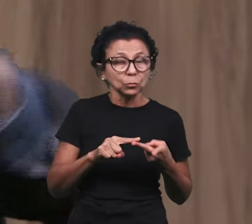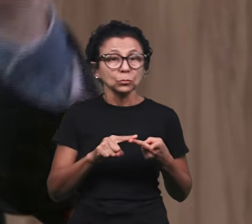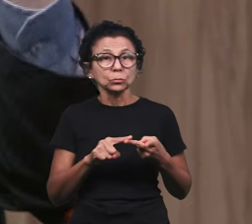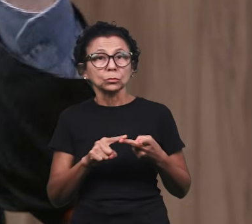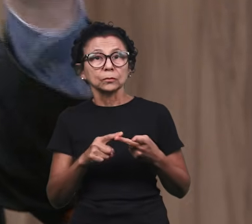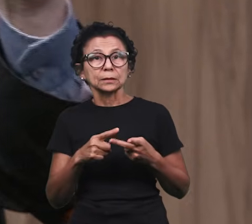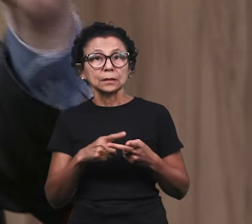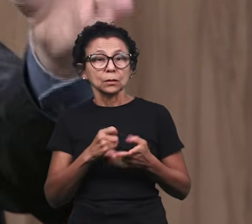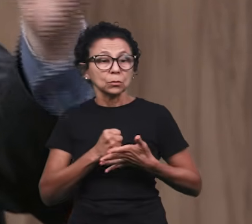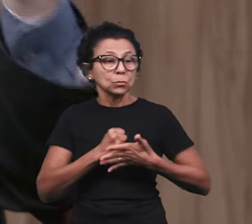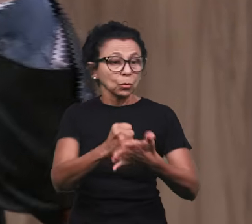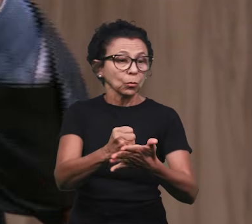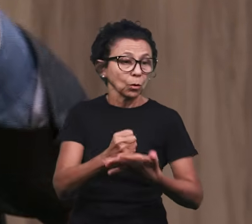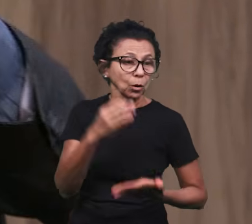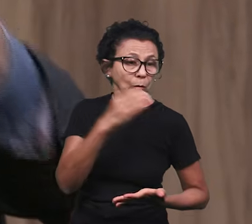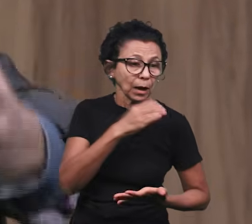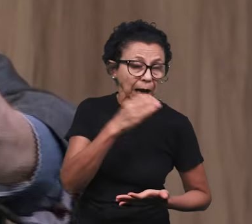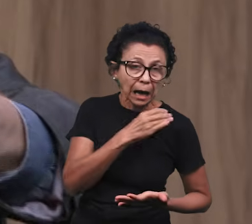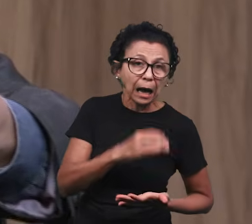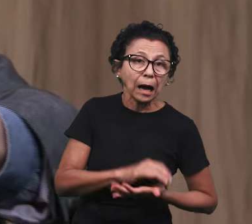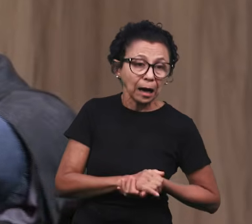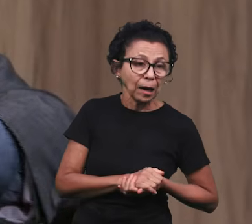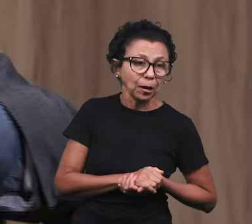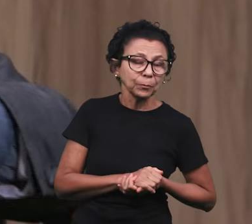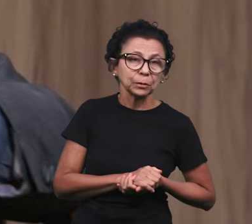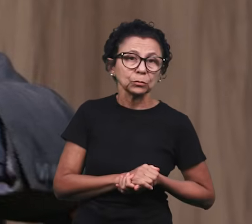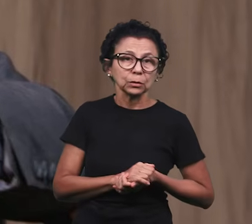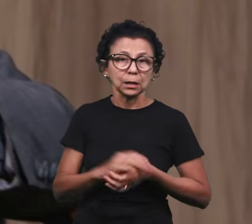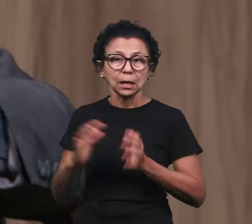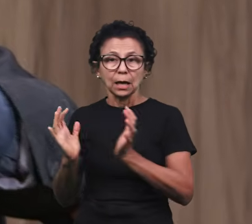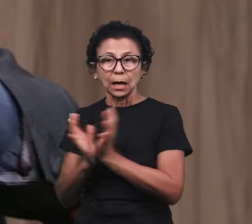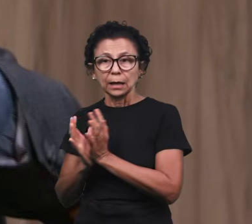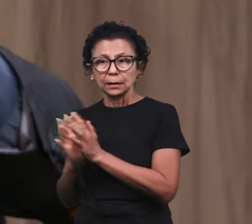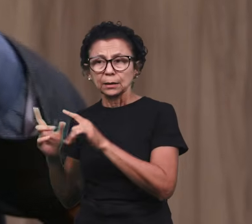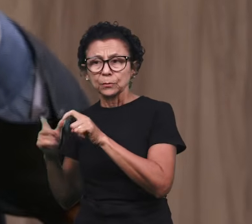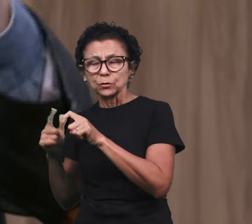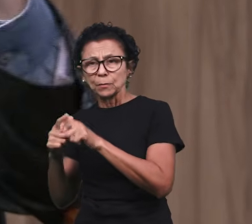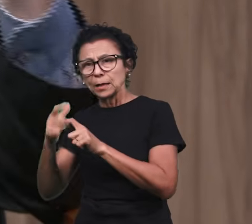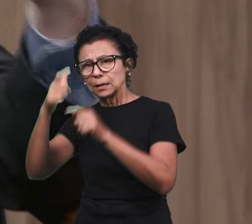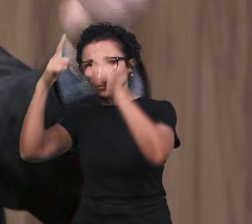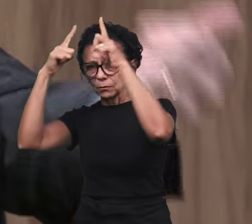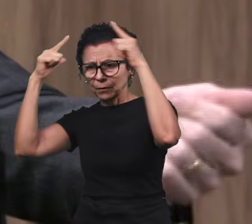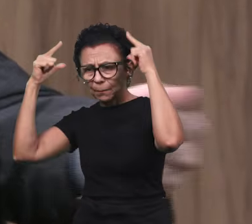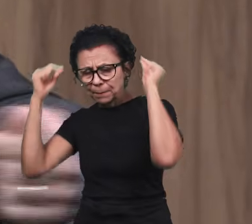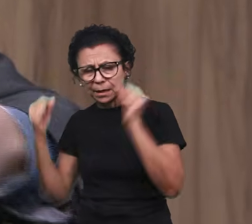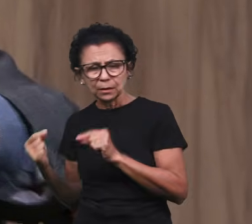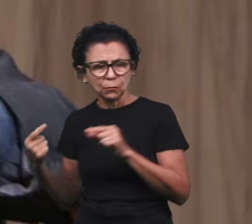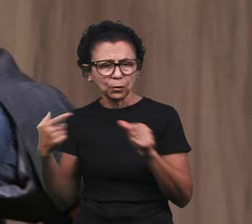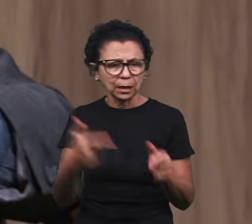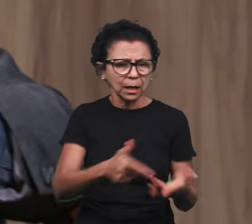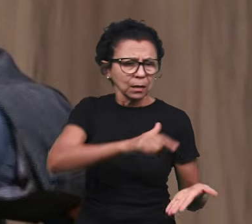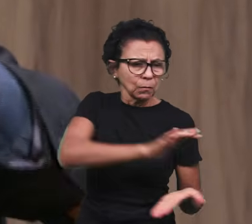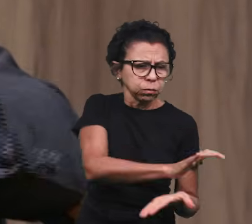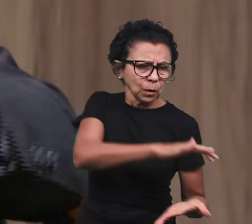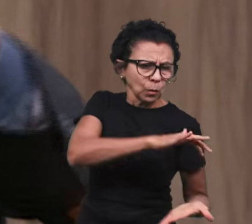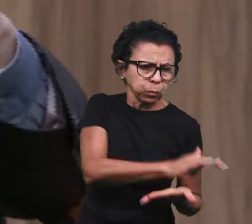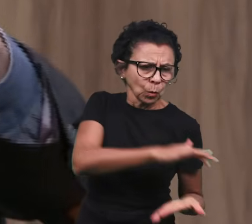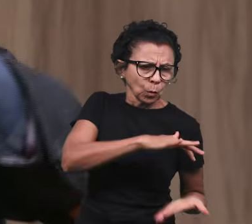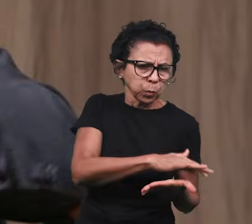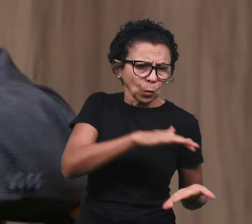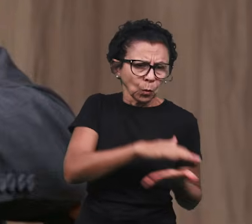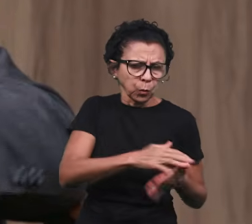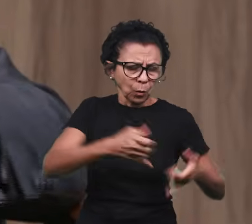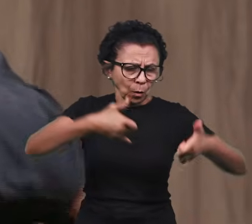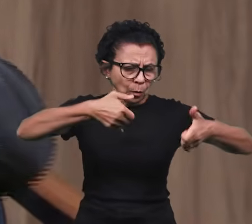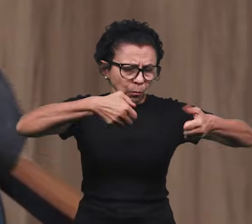de imediato, o monitor alarmou, a equipe foi até o paciente, fez as manobras necessárias com medicamento, outras com choque, enfim,